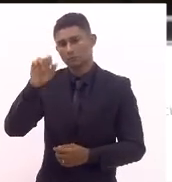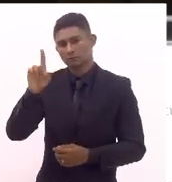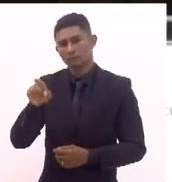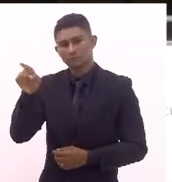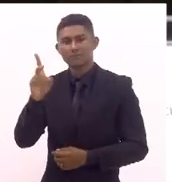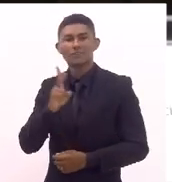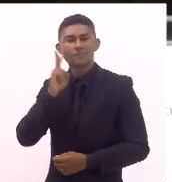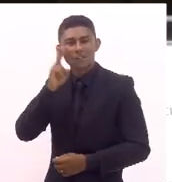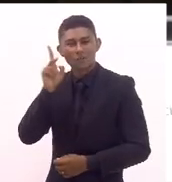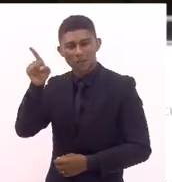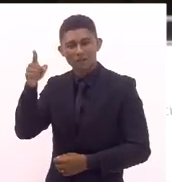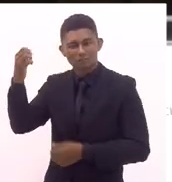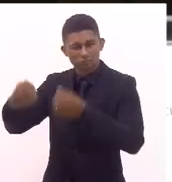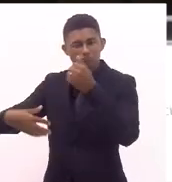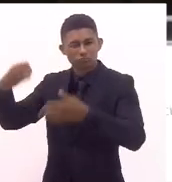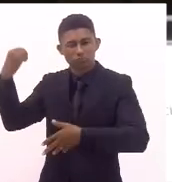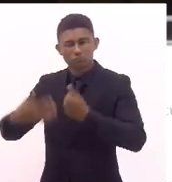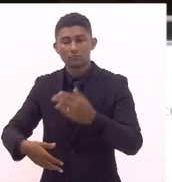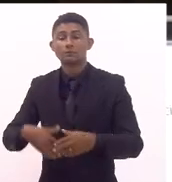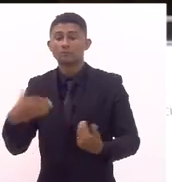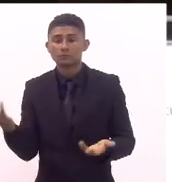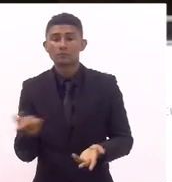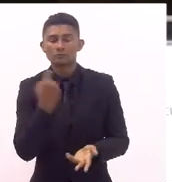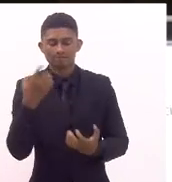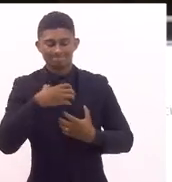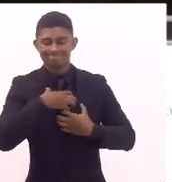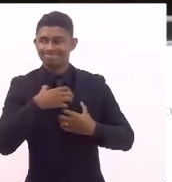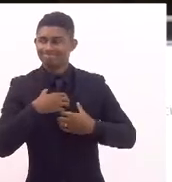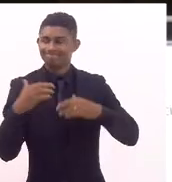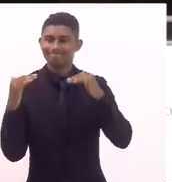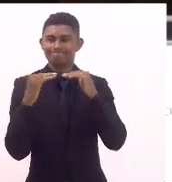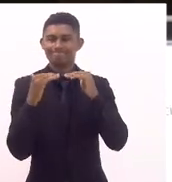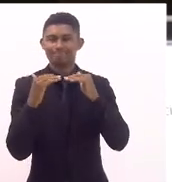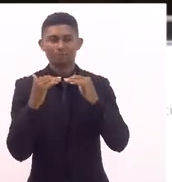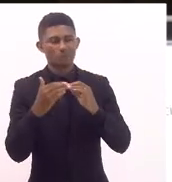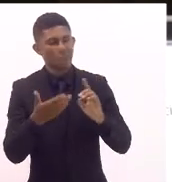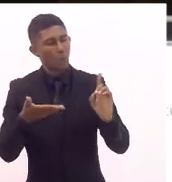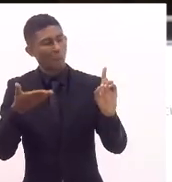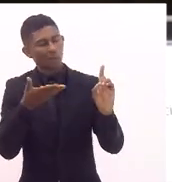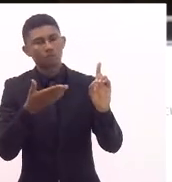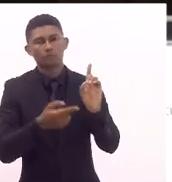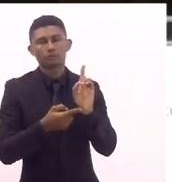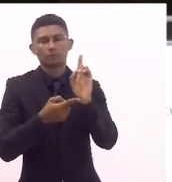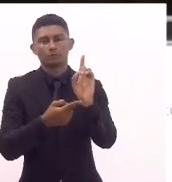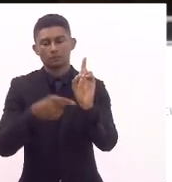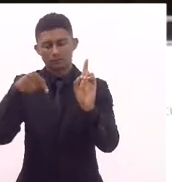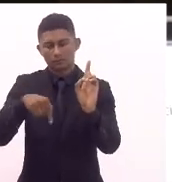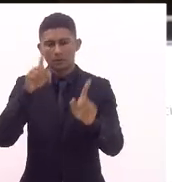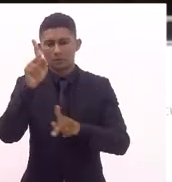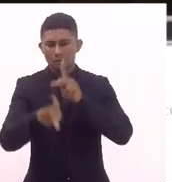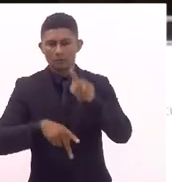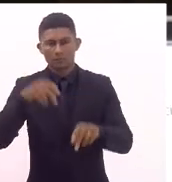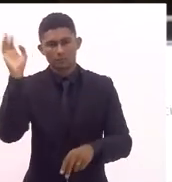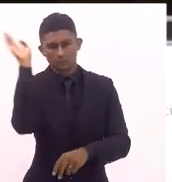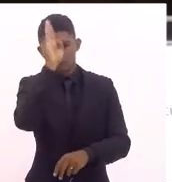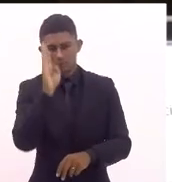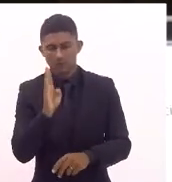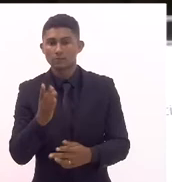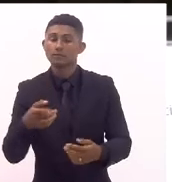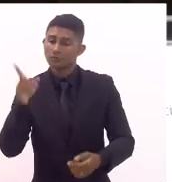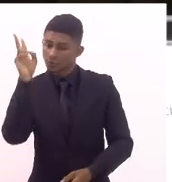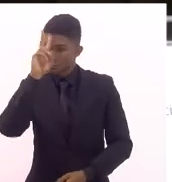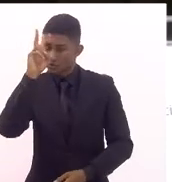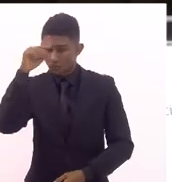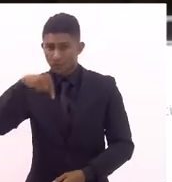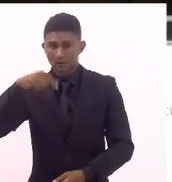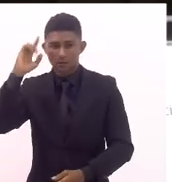a nossa vereadora mas para nós é exatamente assim você está para o povo brasileiro para a militância para a história